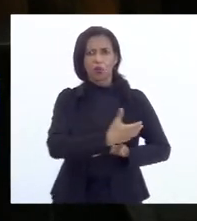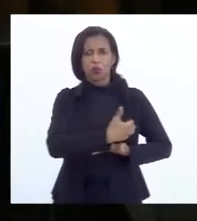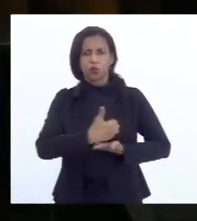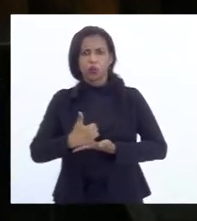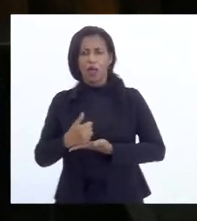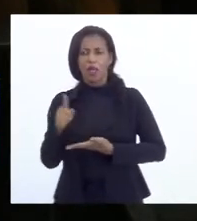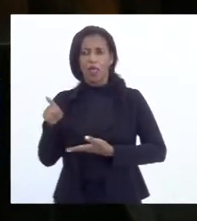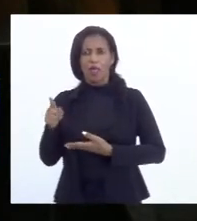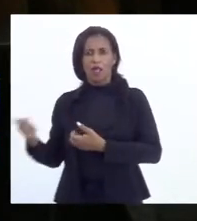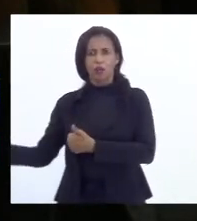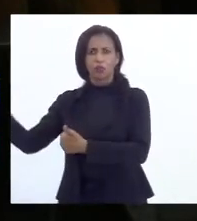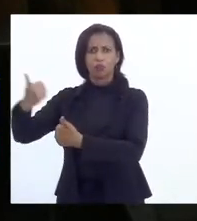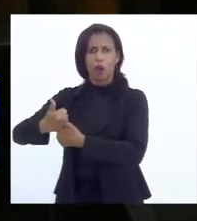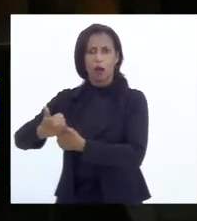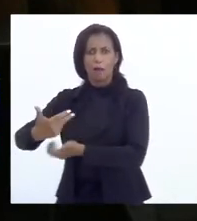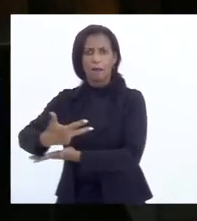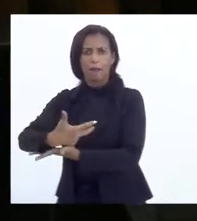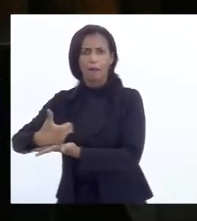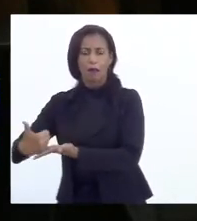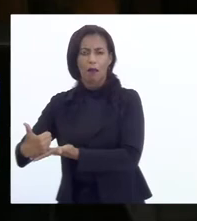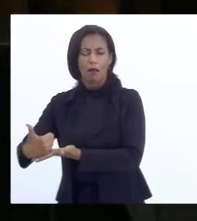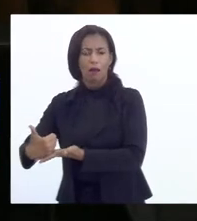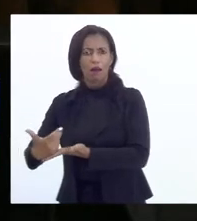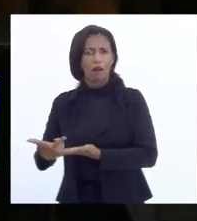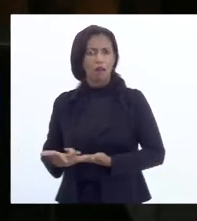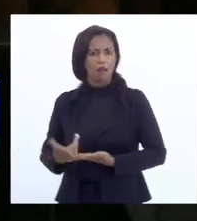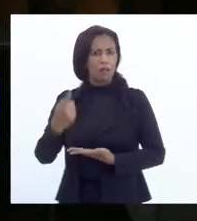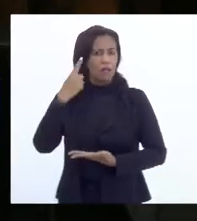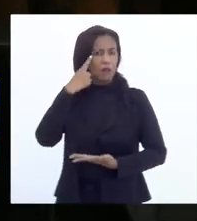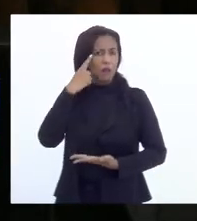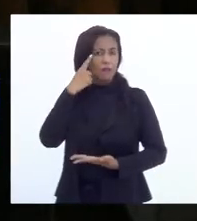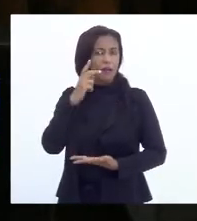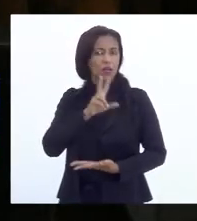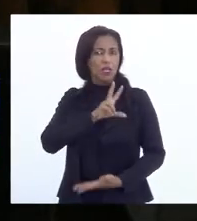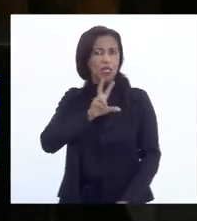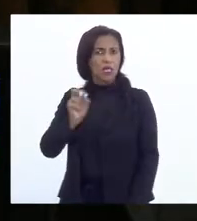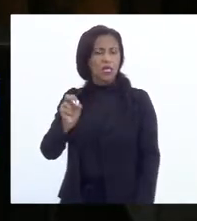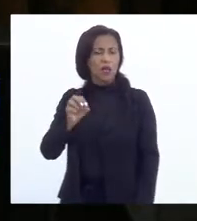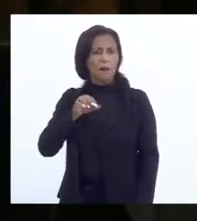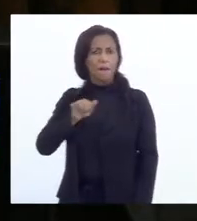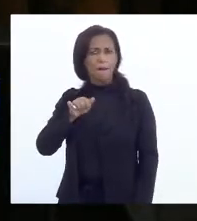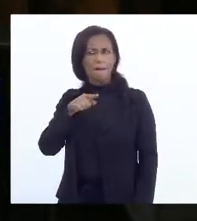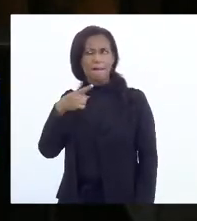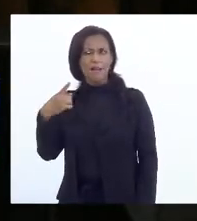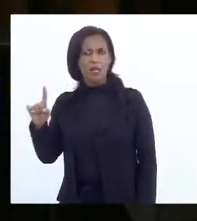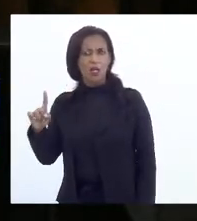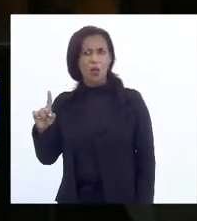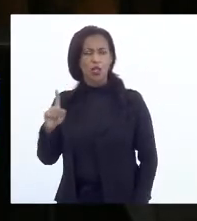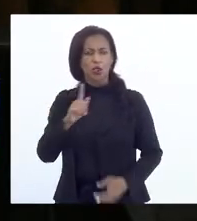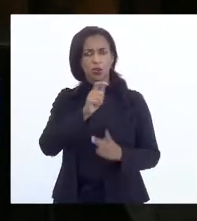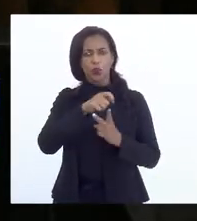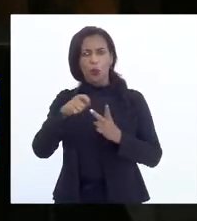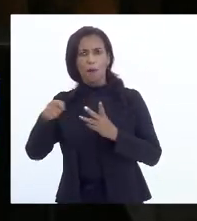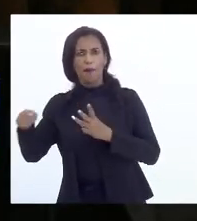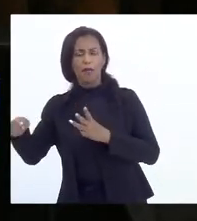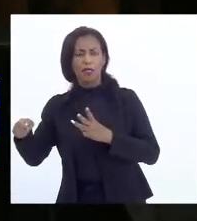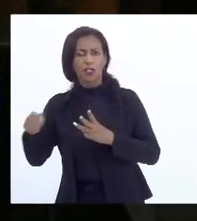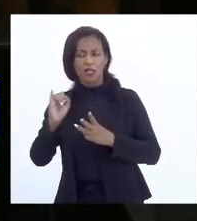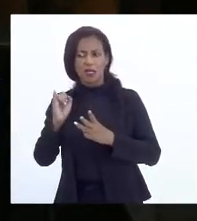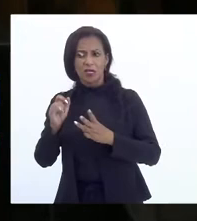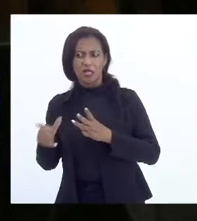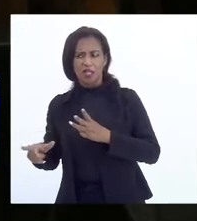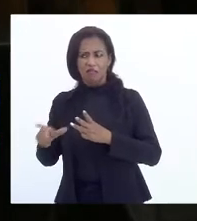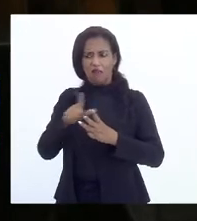arrecadar. E eu estimo que seja 500 milhões por mês. Se antecipa 3 meses, eles